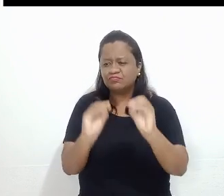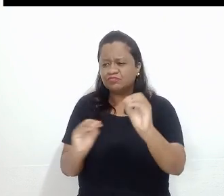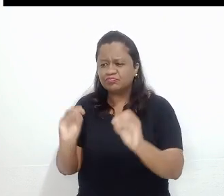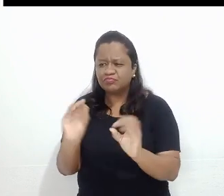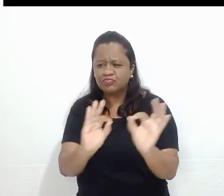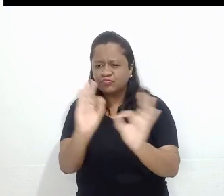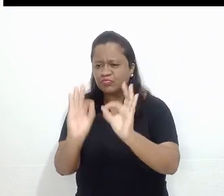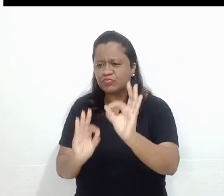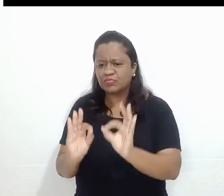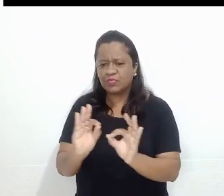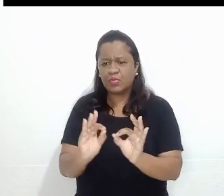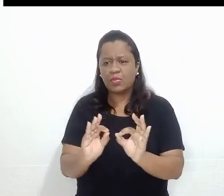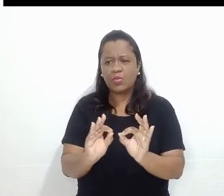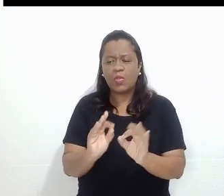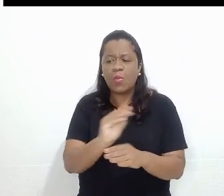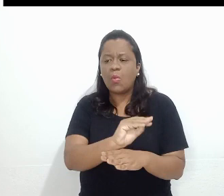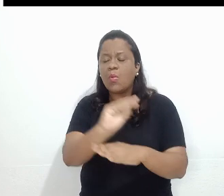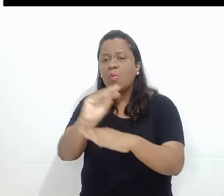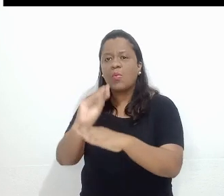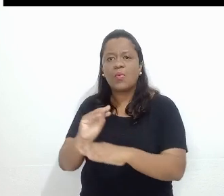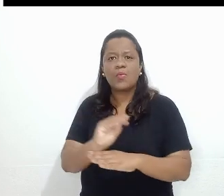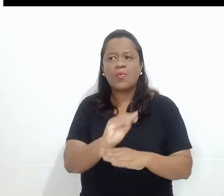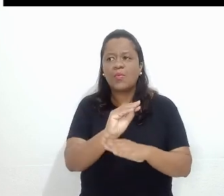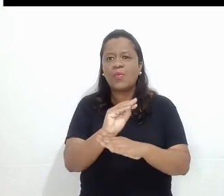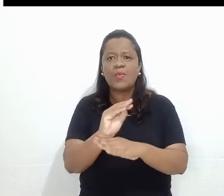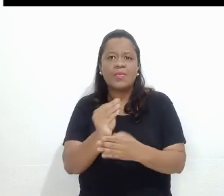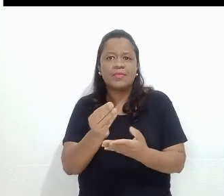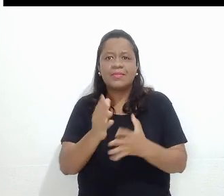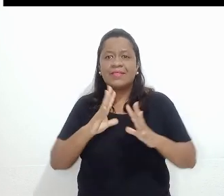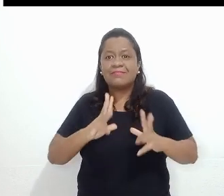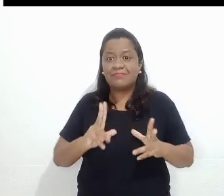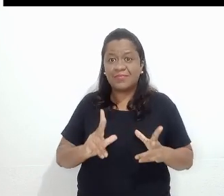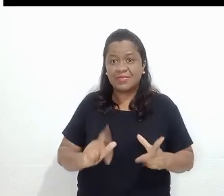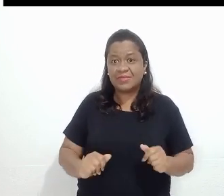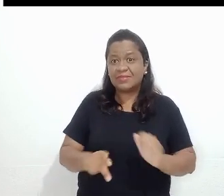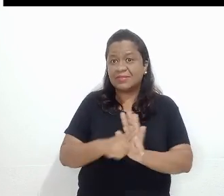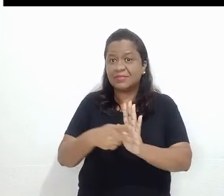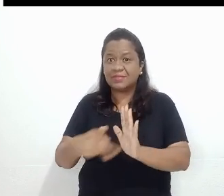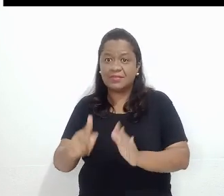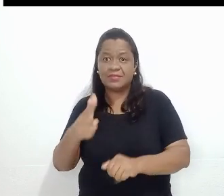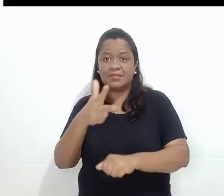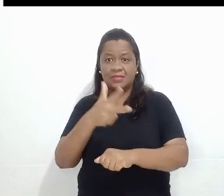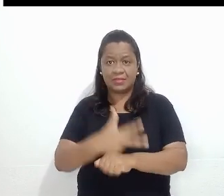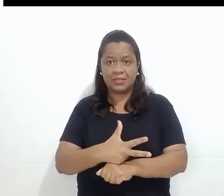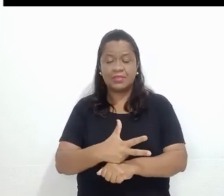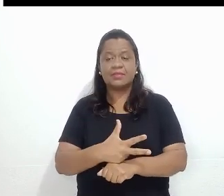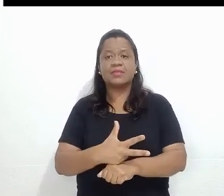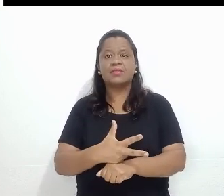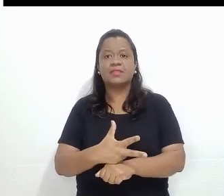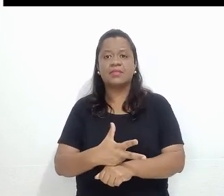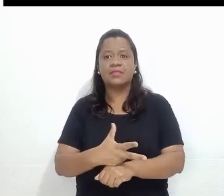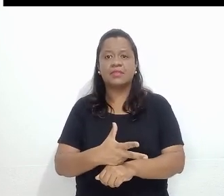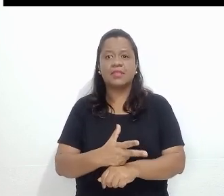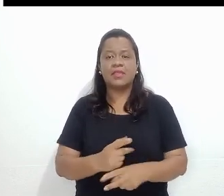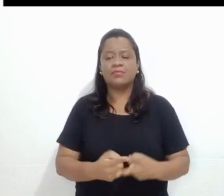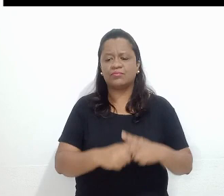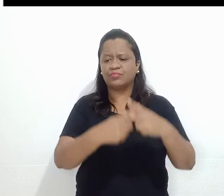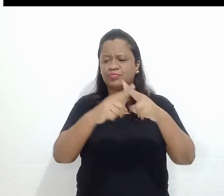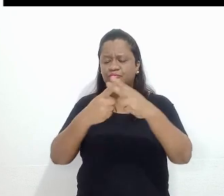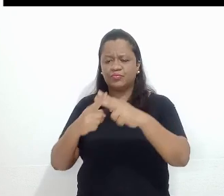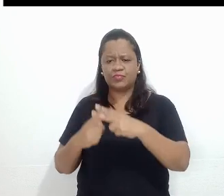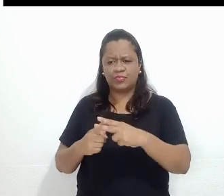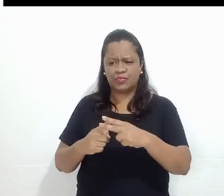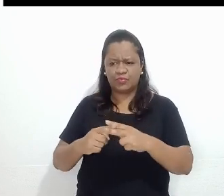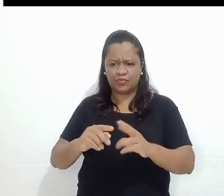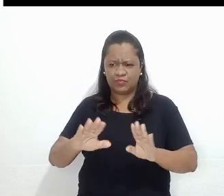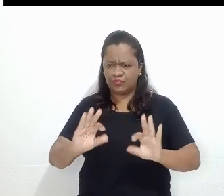equipamento, ele cuida dessa câmera, ele cuida da limpeza dessa câmera, da manutenção, vê se ela está na posição certa